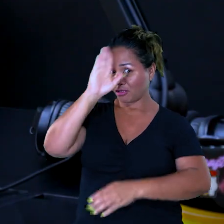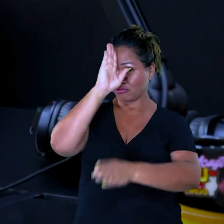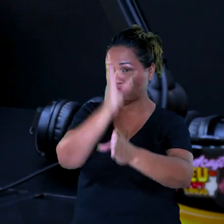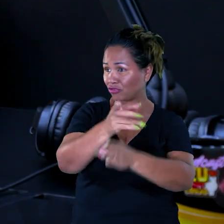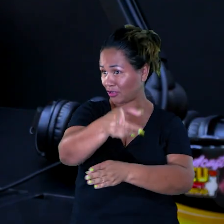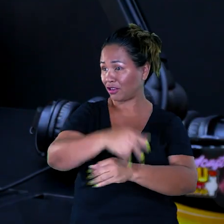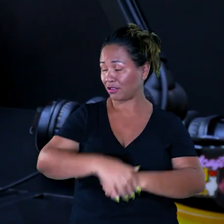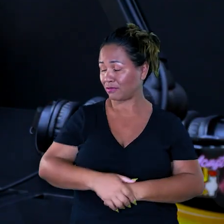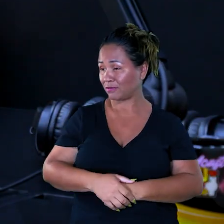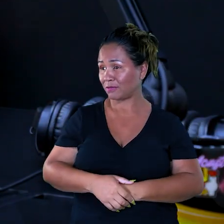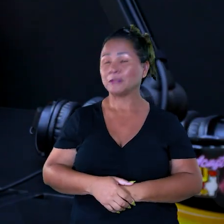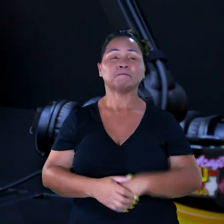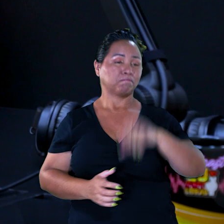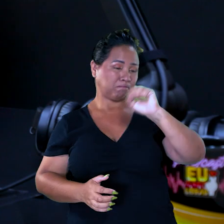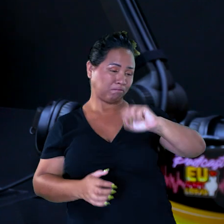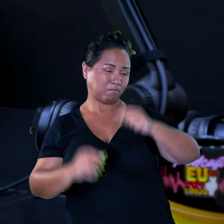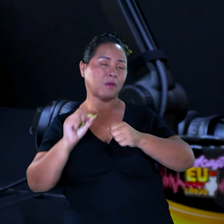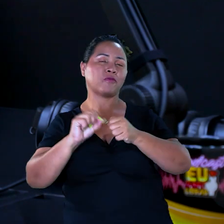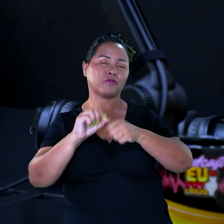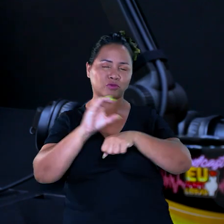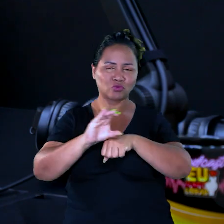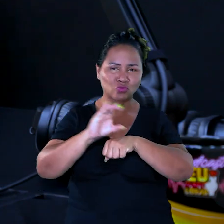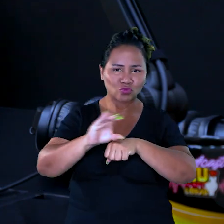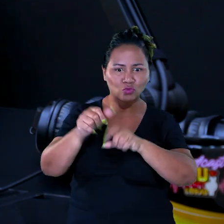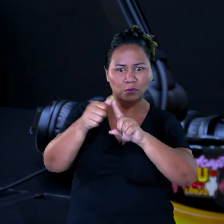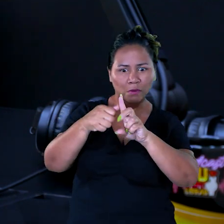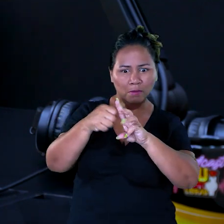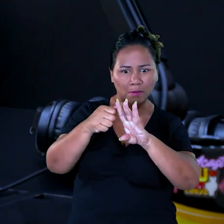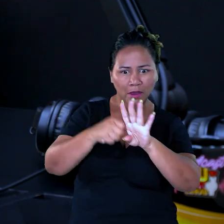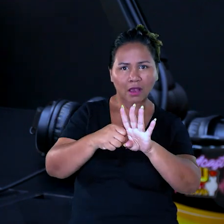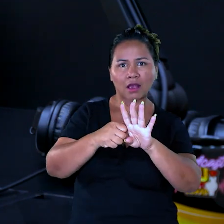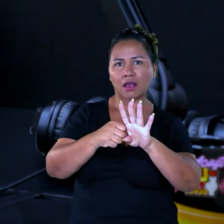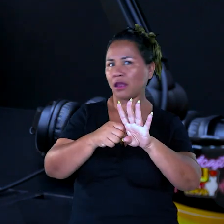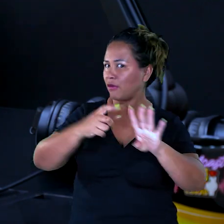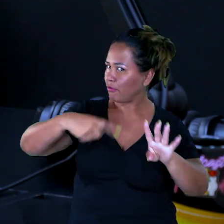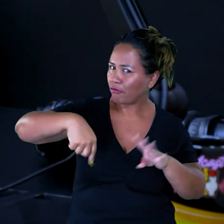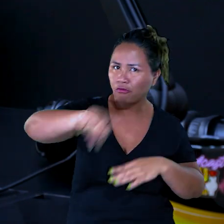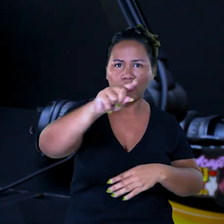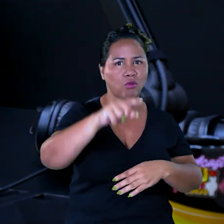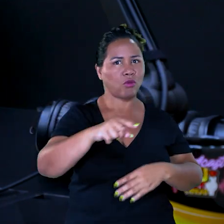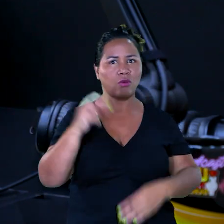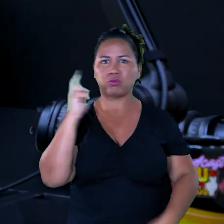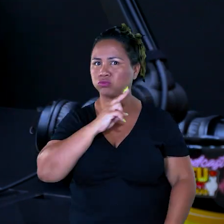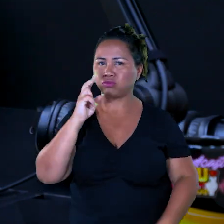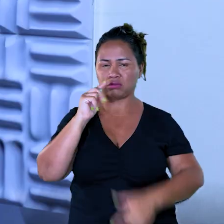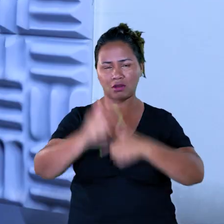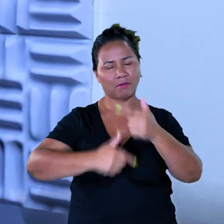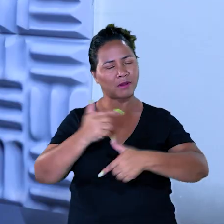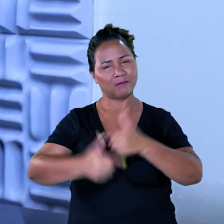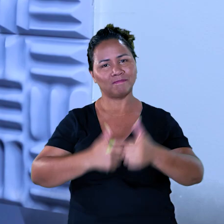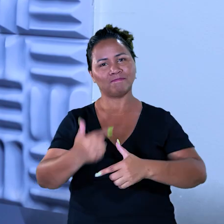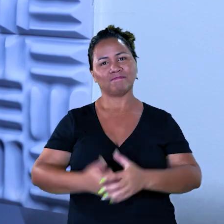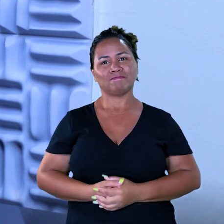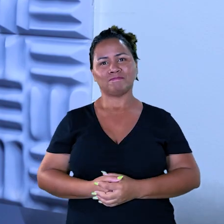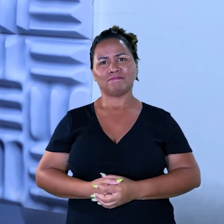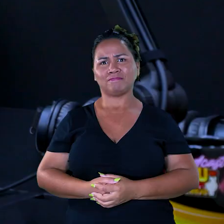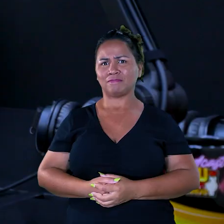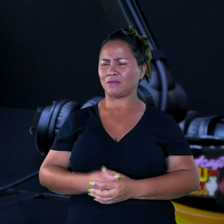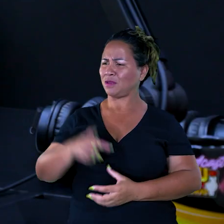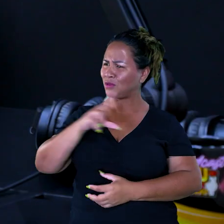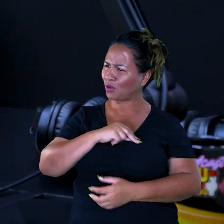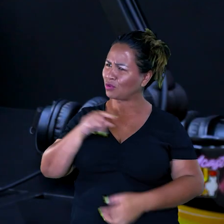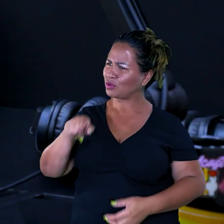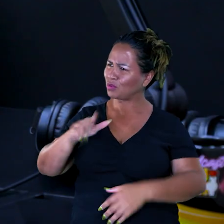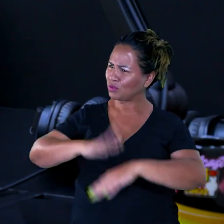fui trabalhar. Então, assim, minha experiência maior em termos assim, de Nossa. aprendizagem foi com eles. Você passou né? no contrato temporário muito cedo, Muito